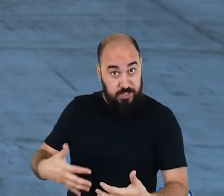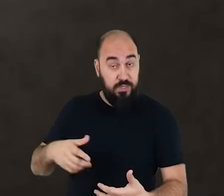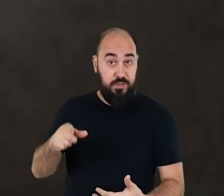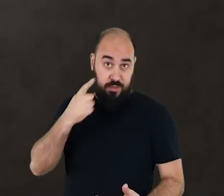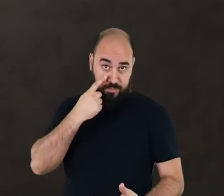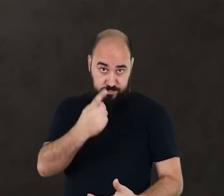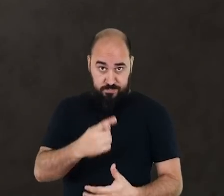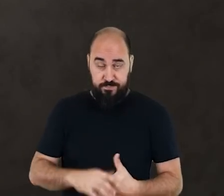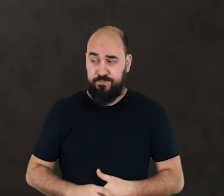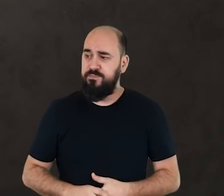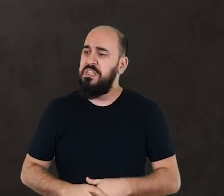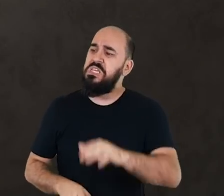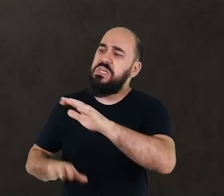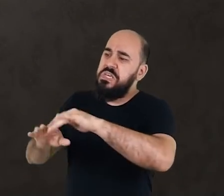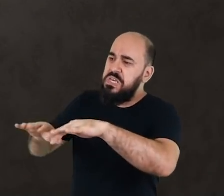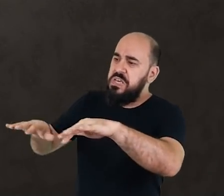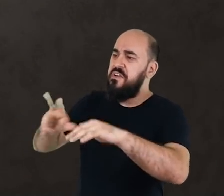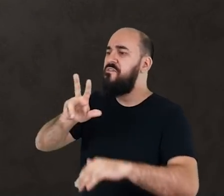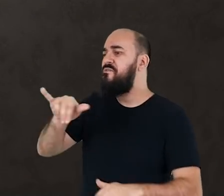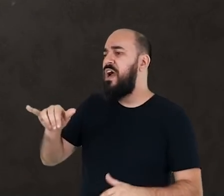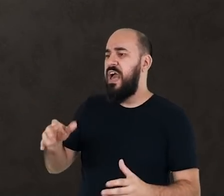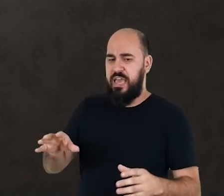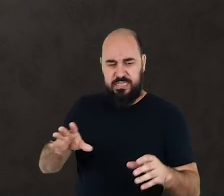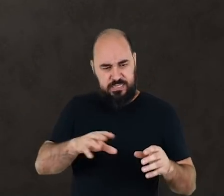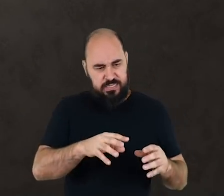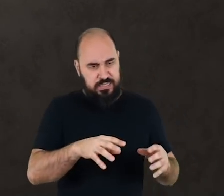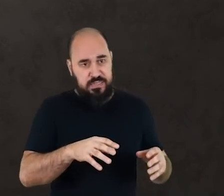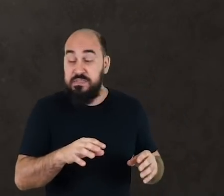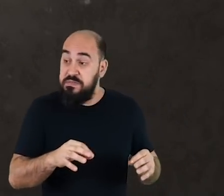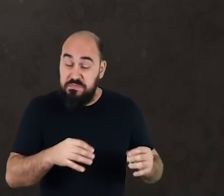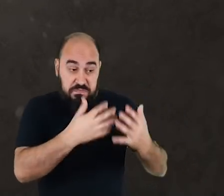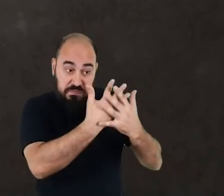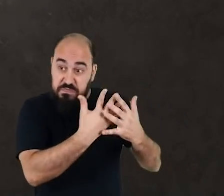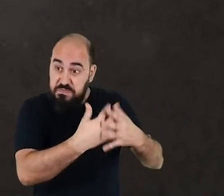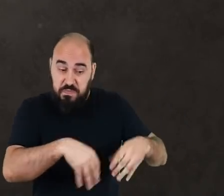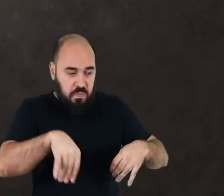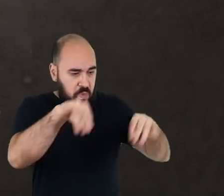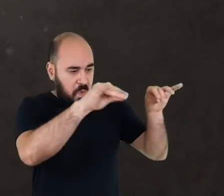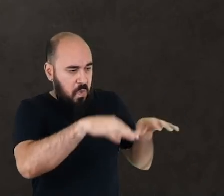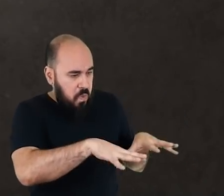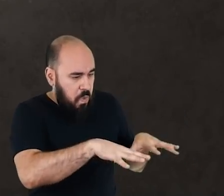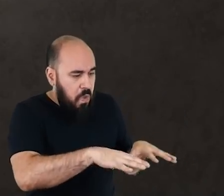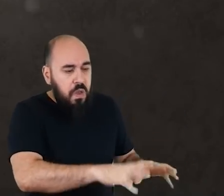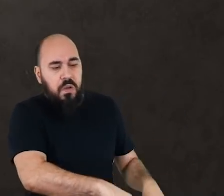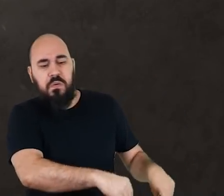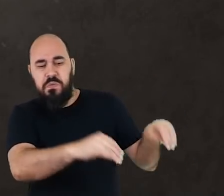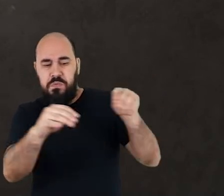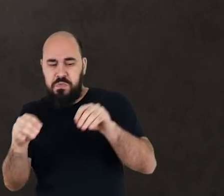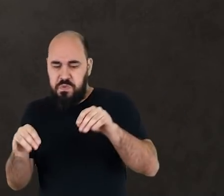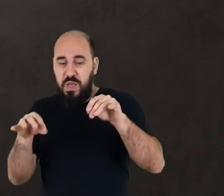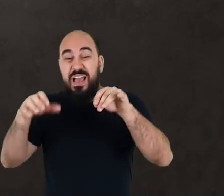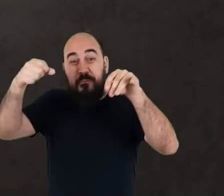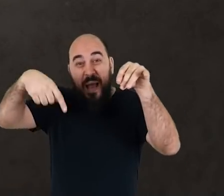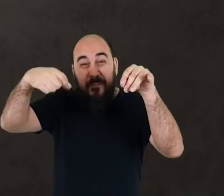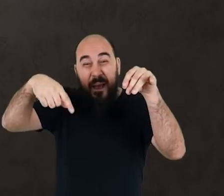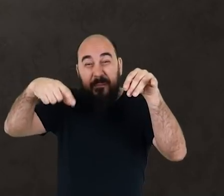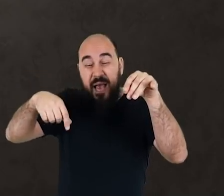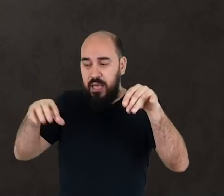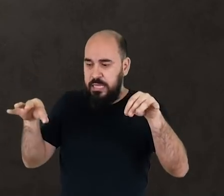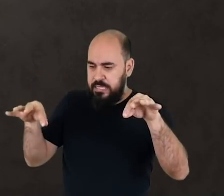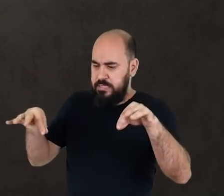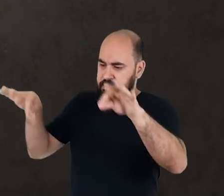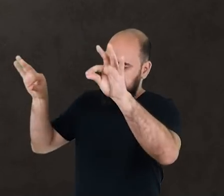atenção. Farei de ti uma penha descalvada, virás a ser um enxugadouro de